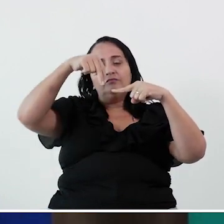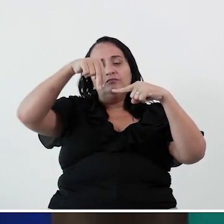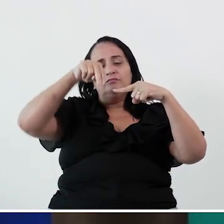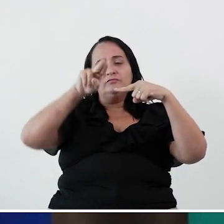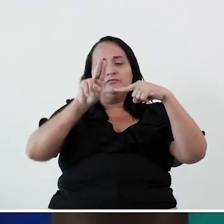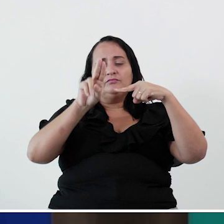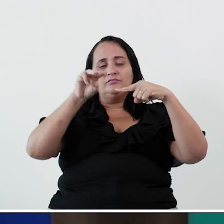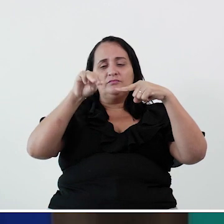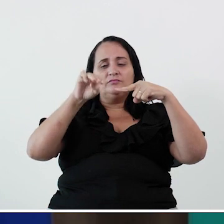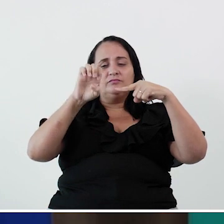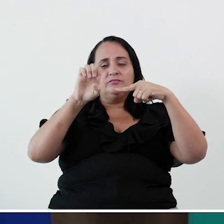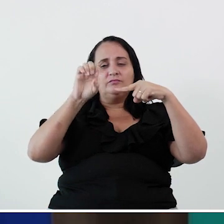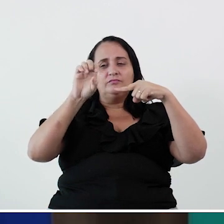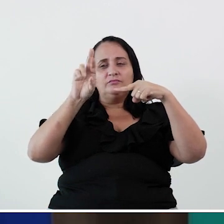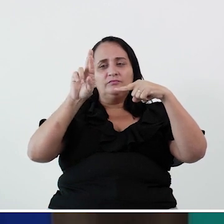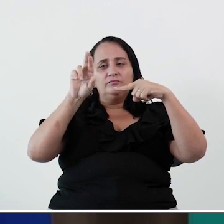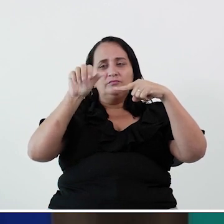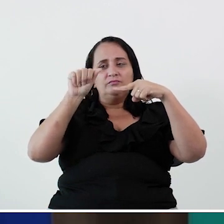numerador